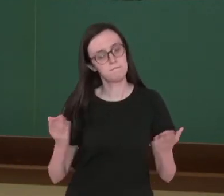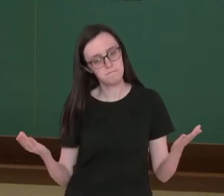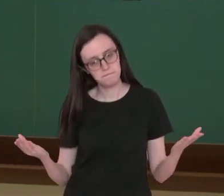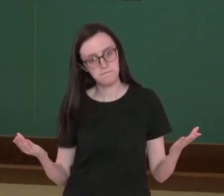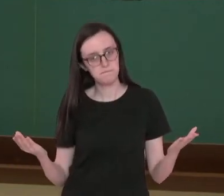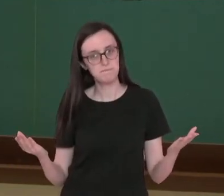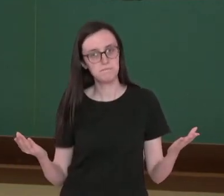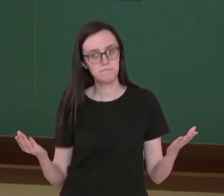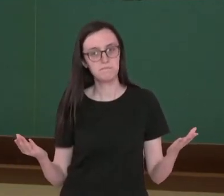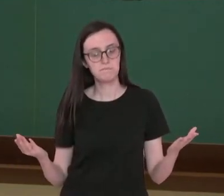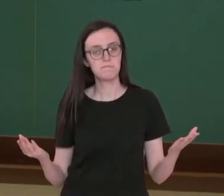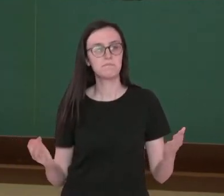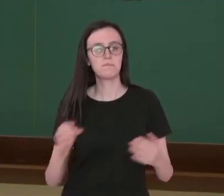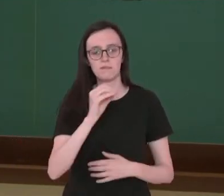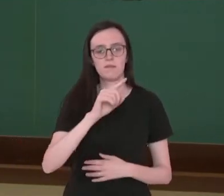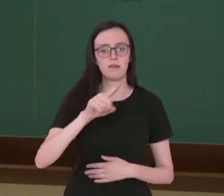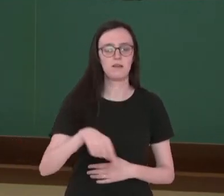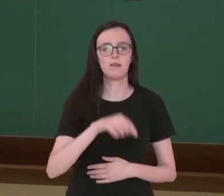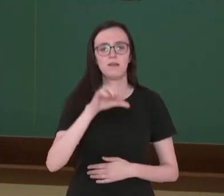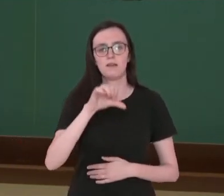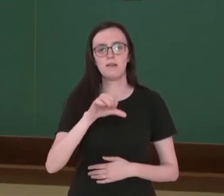Portanto,